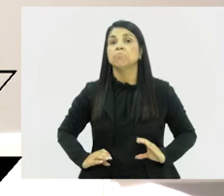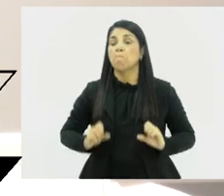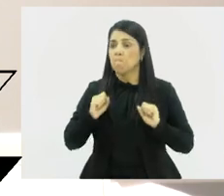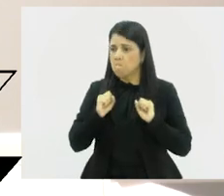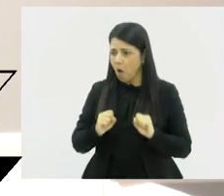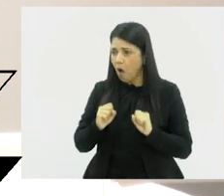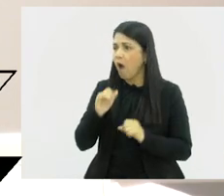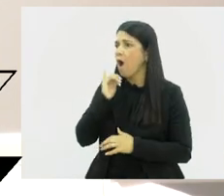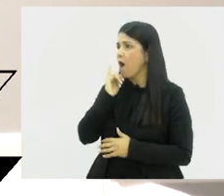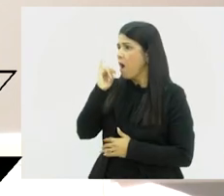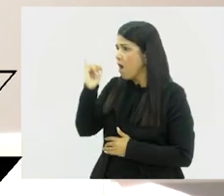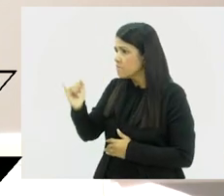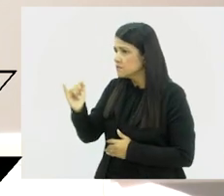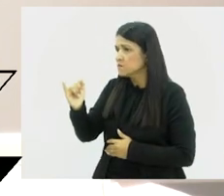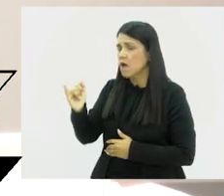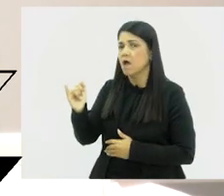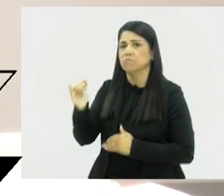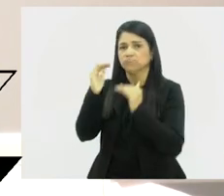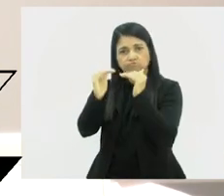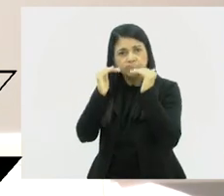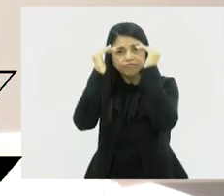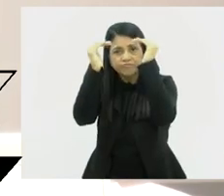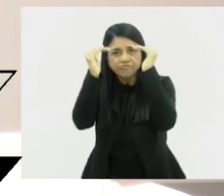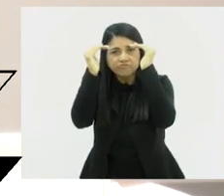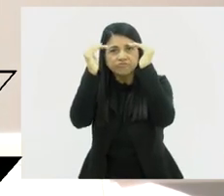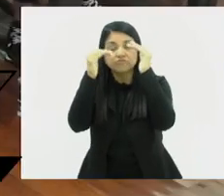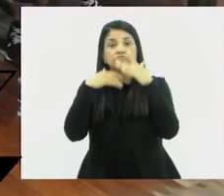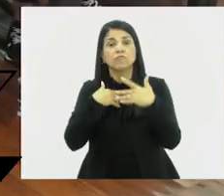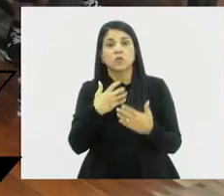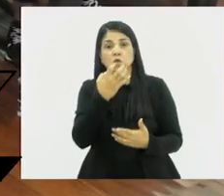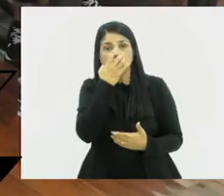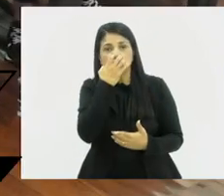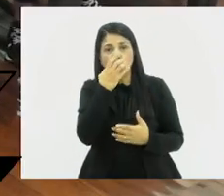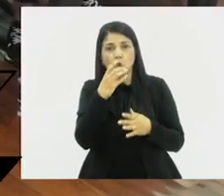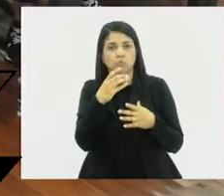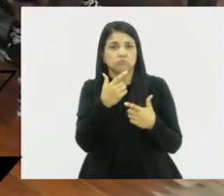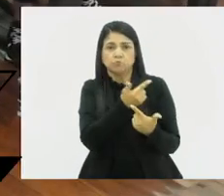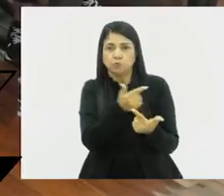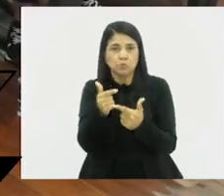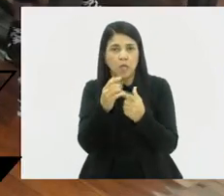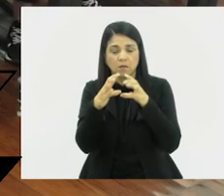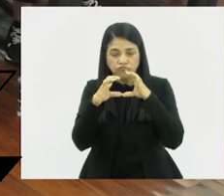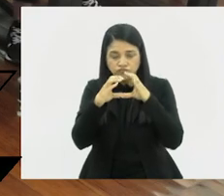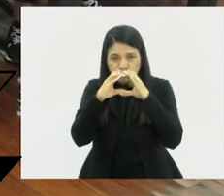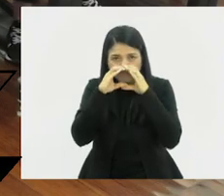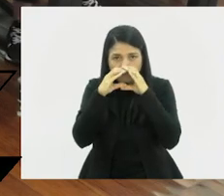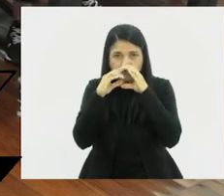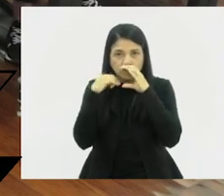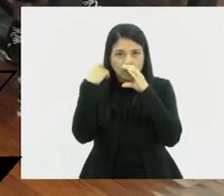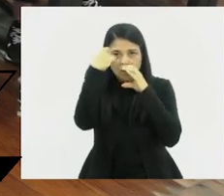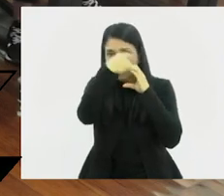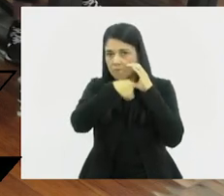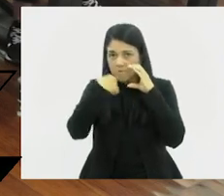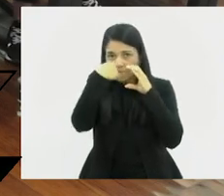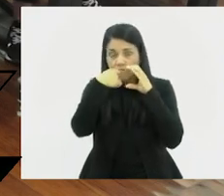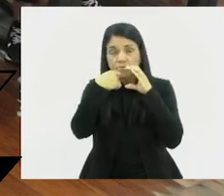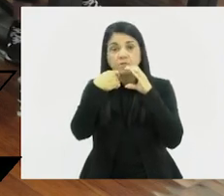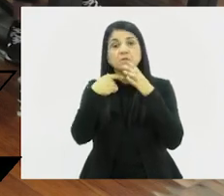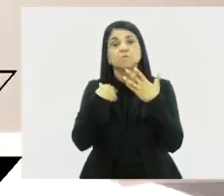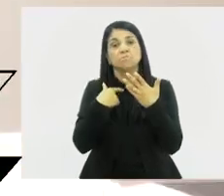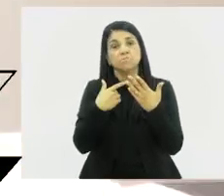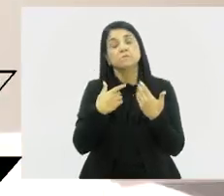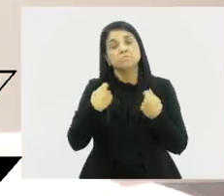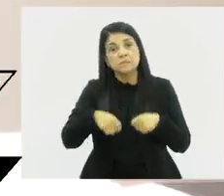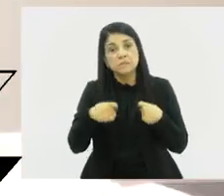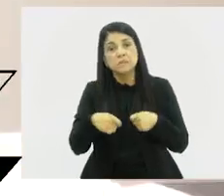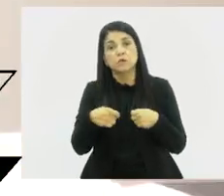exigir que o cão, sem essas proteções, seja retirado de circulação, a pessoa autuada. E